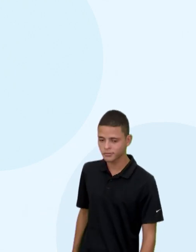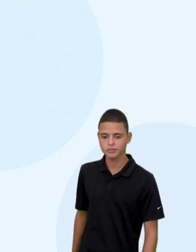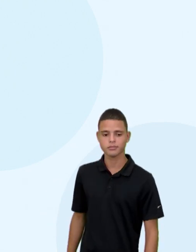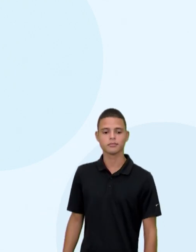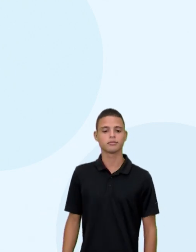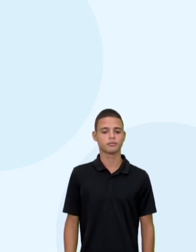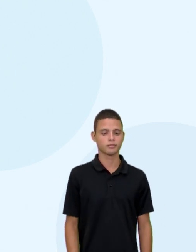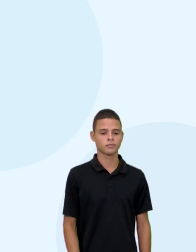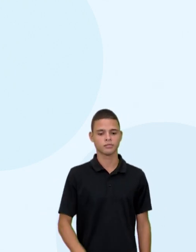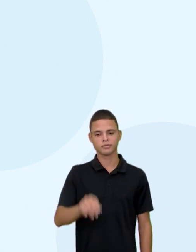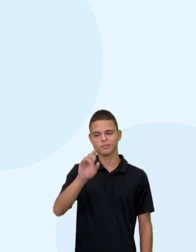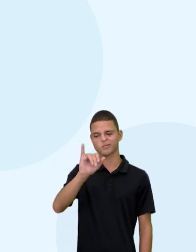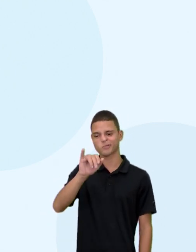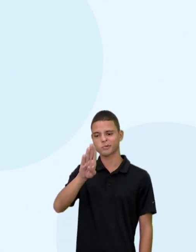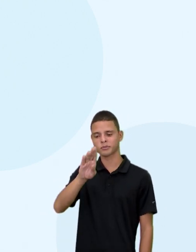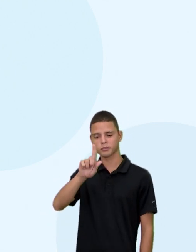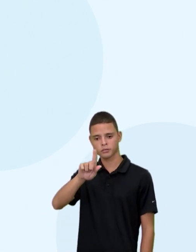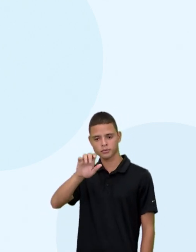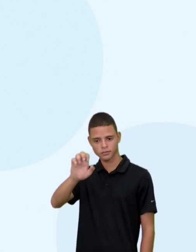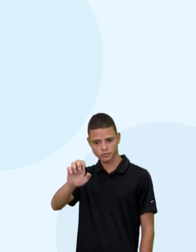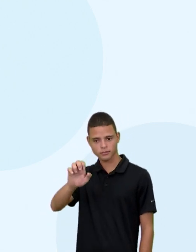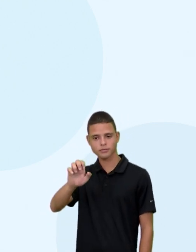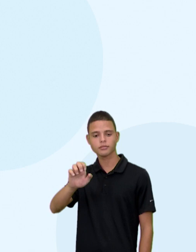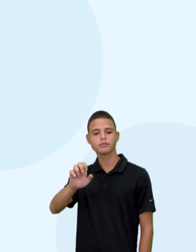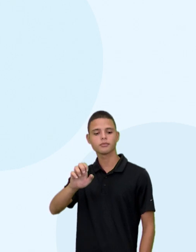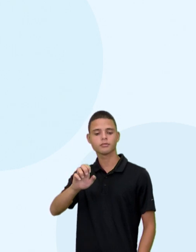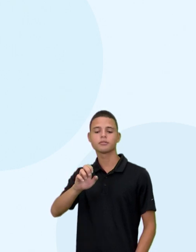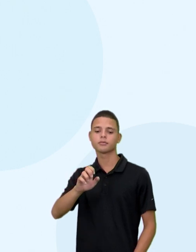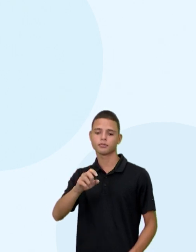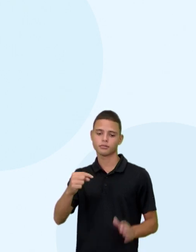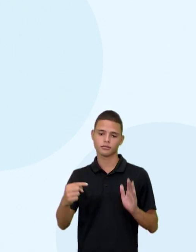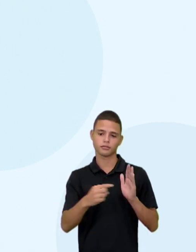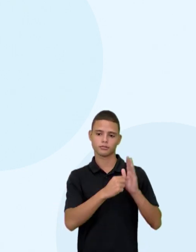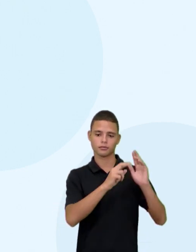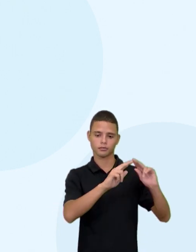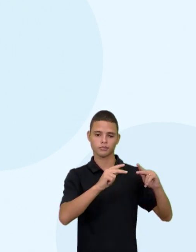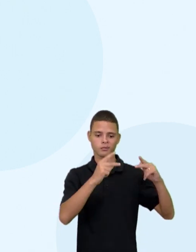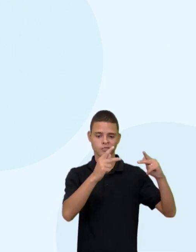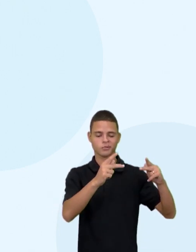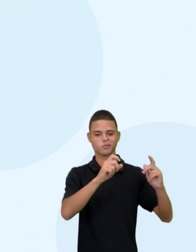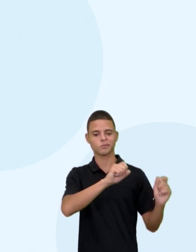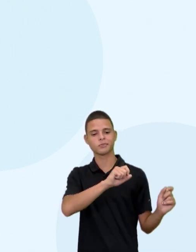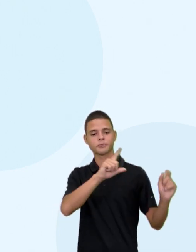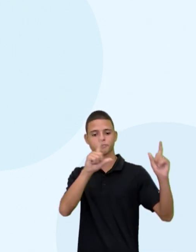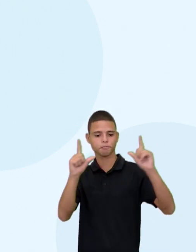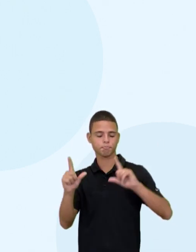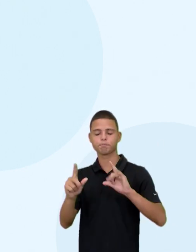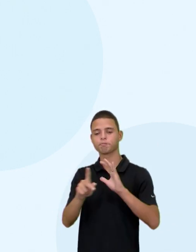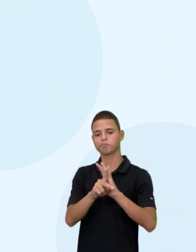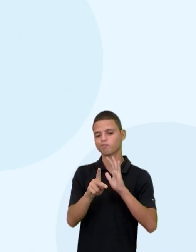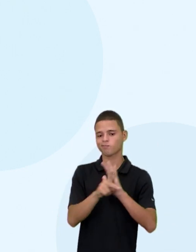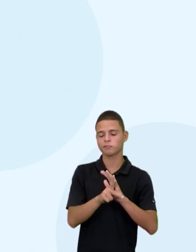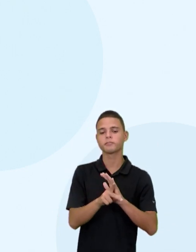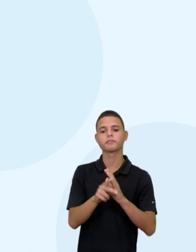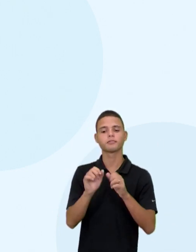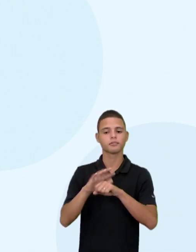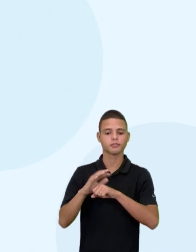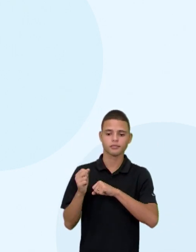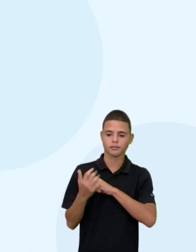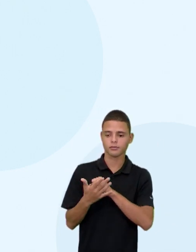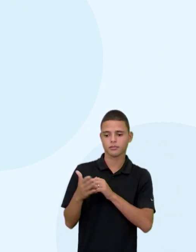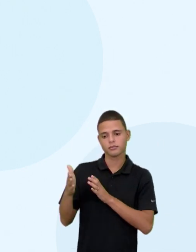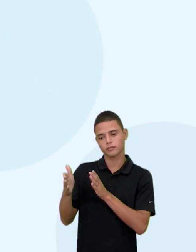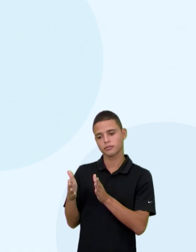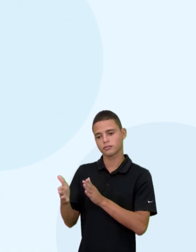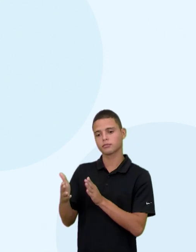do IBGE Notícias, né, pode entrar no link que vocês vão ver isso aí. Foi uma notícia em meio à pandemia, porque faz aí